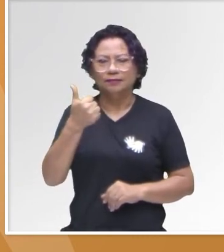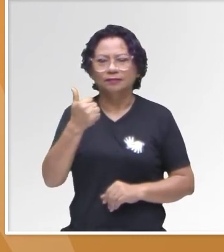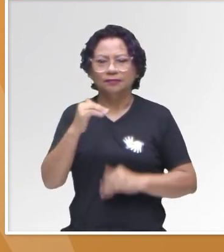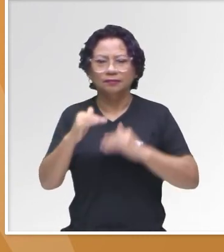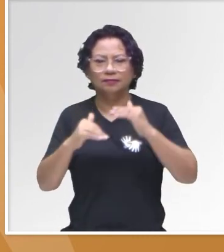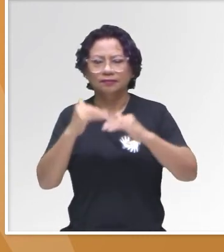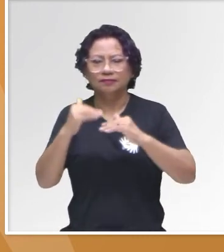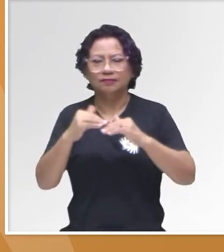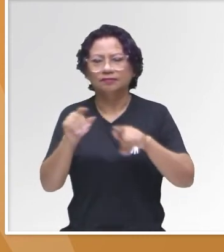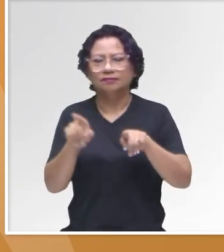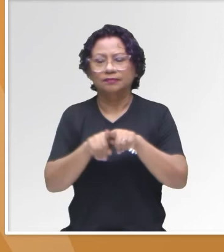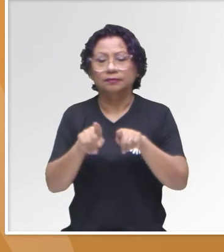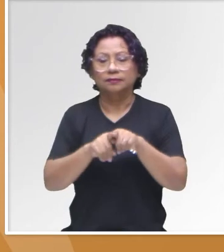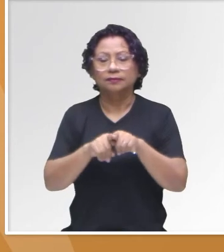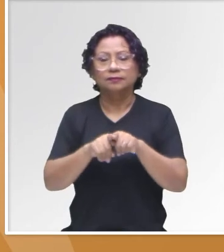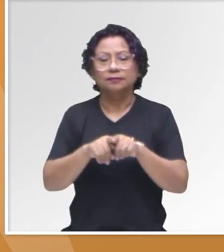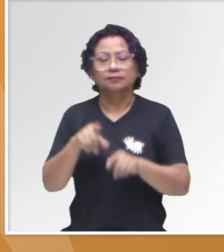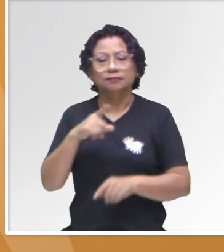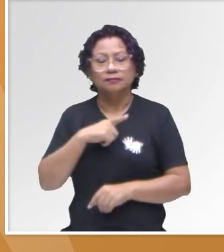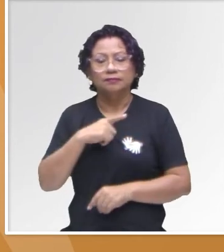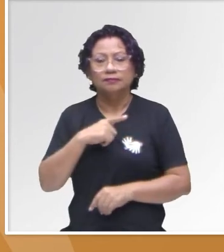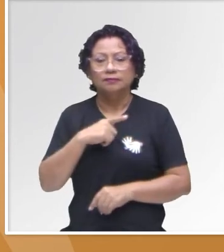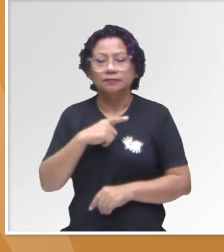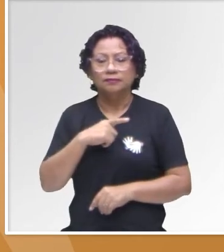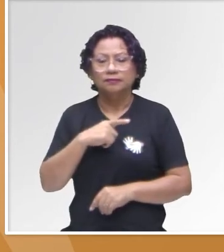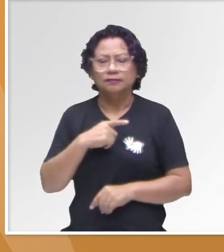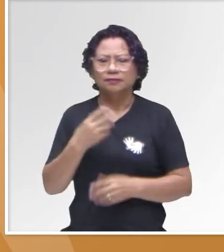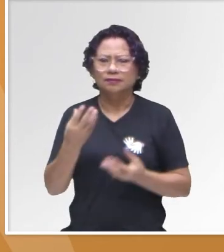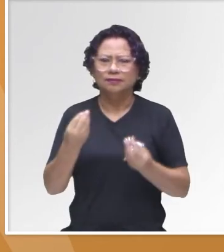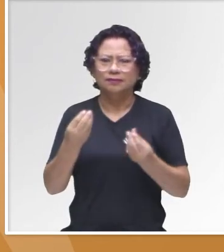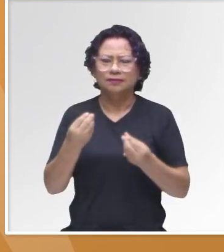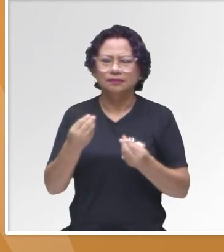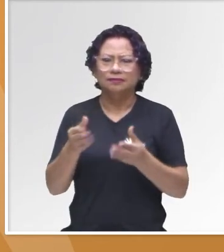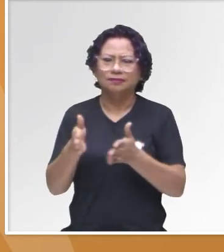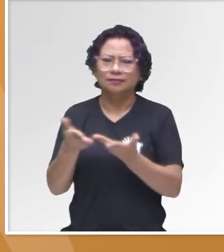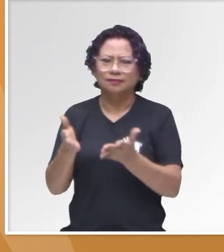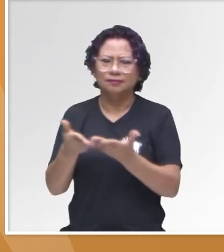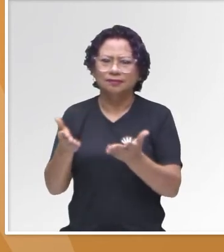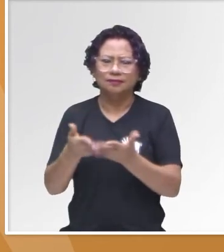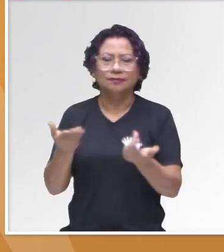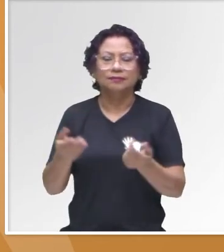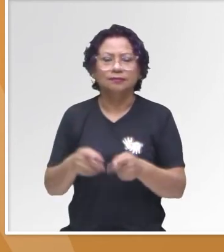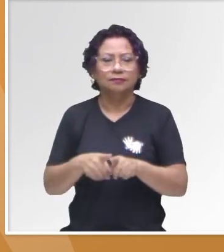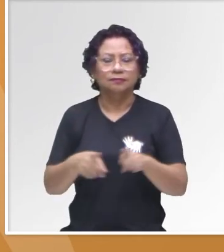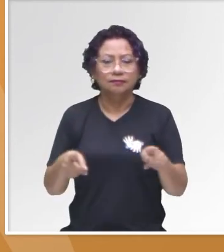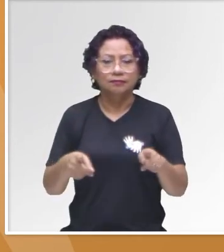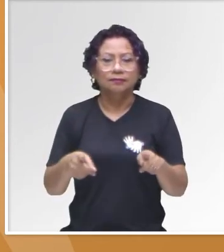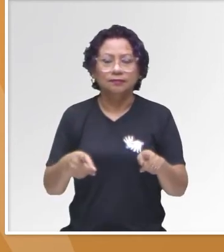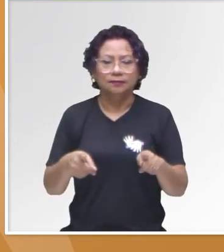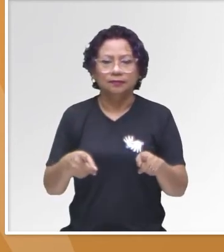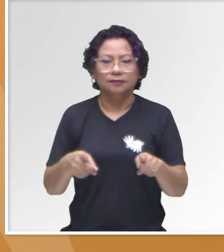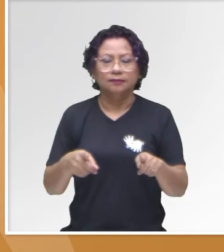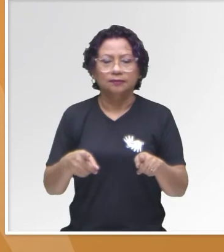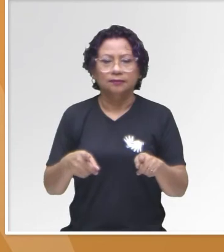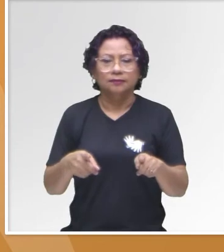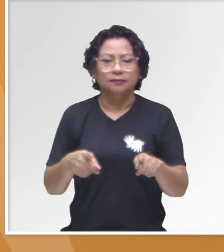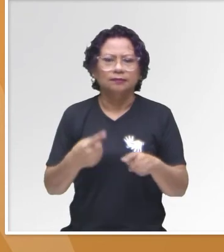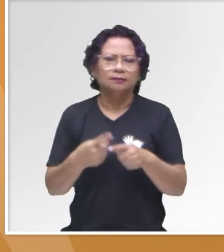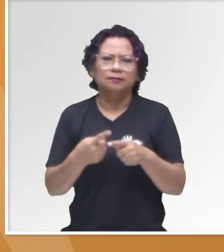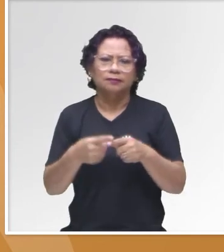do Sul, ela ganha um destaque, inclusive entre os países ali do continente africano, devido